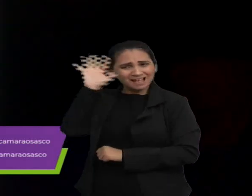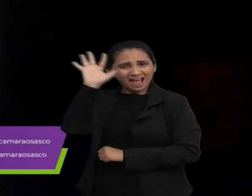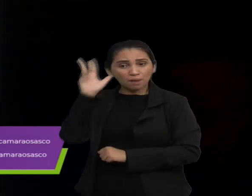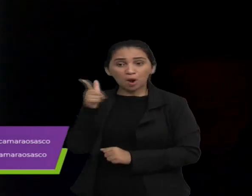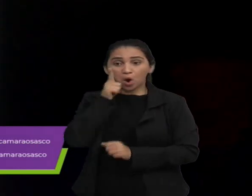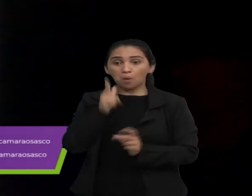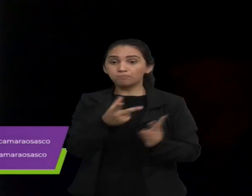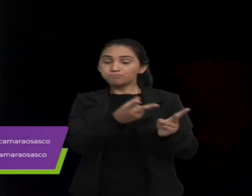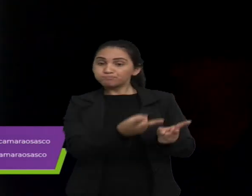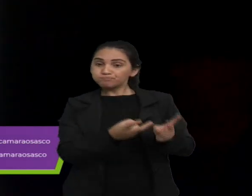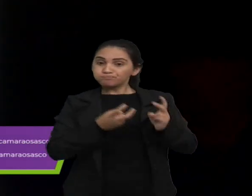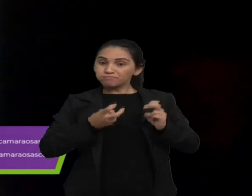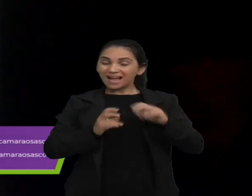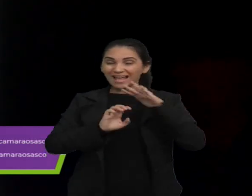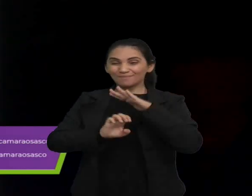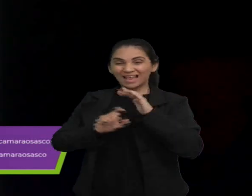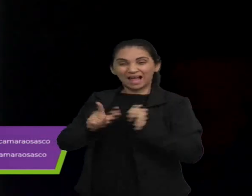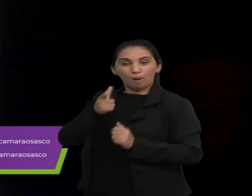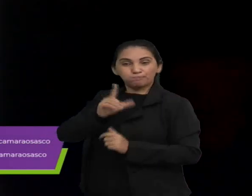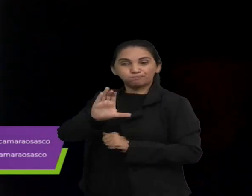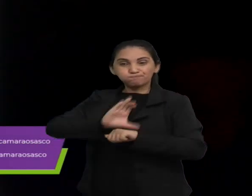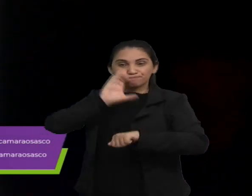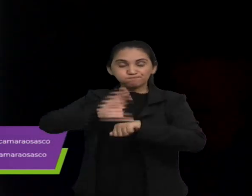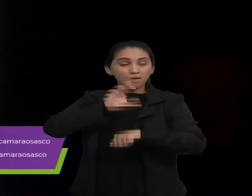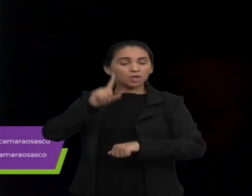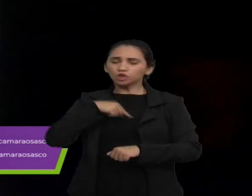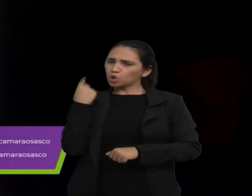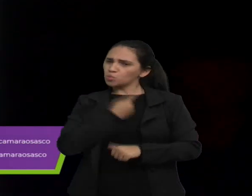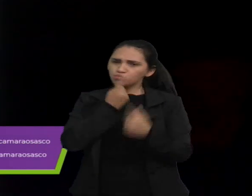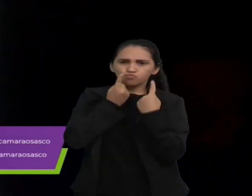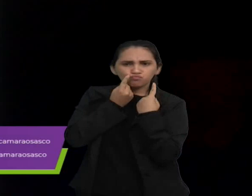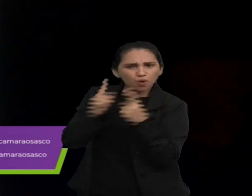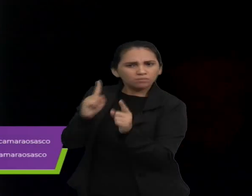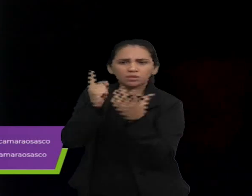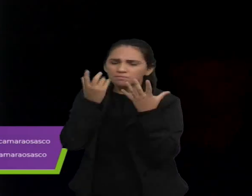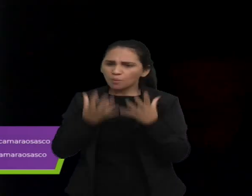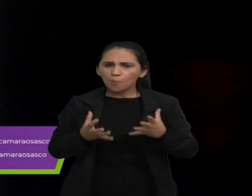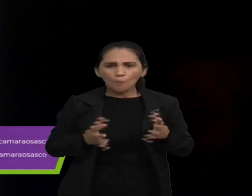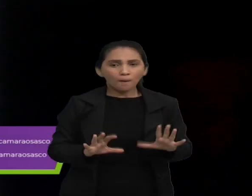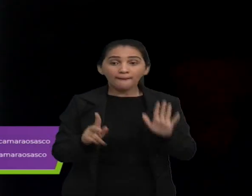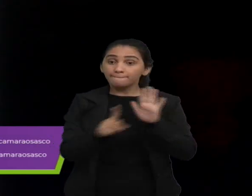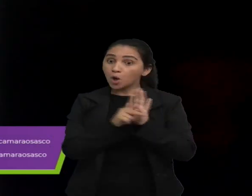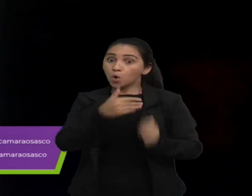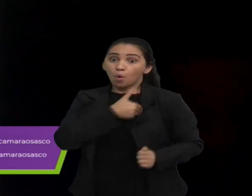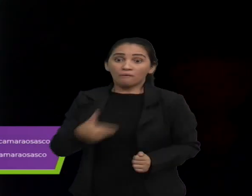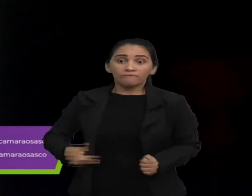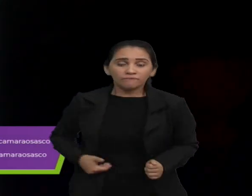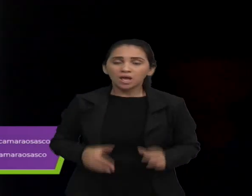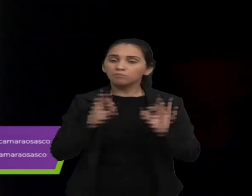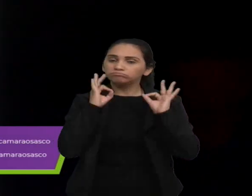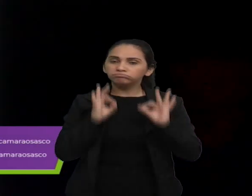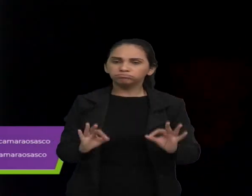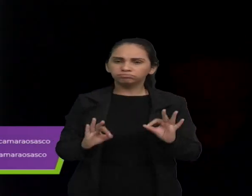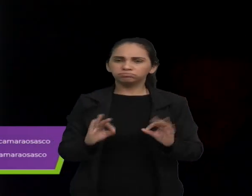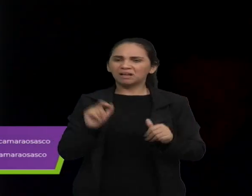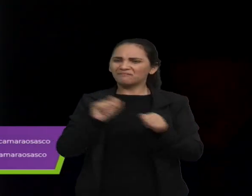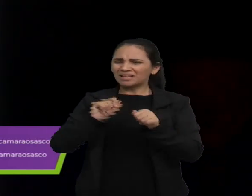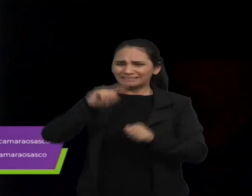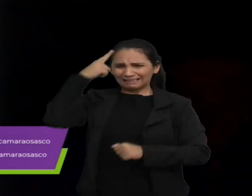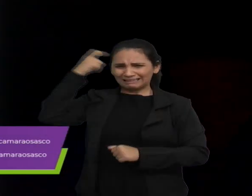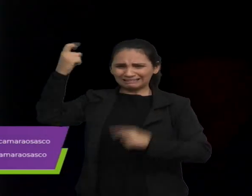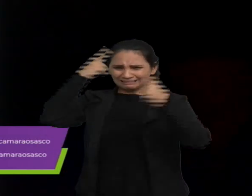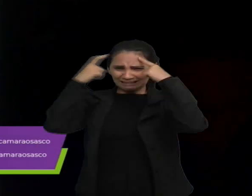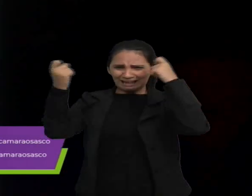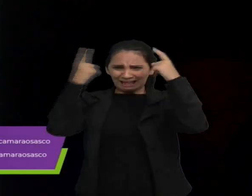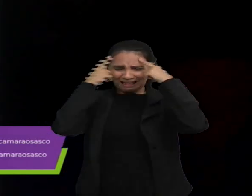mais dinheiro para as grandes empresas. Então, estamos contra esse projeto de destruição dessas empresas públicas que o Tarciso está fazendo.